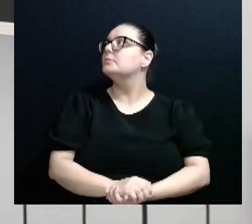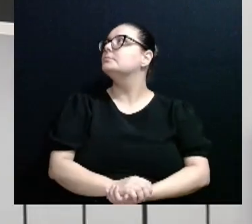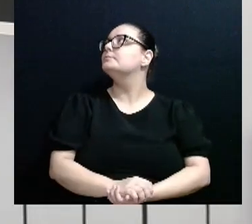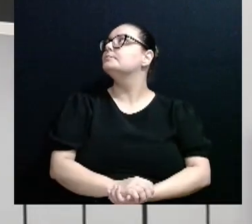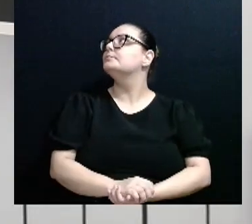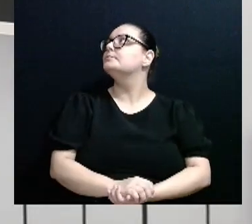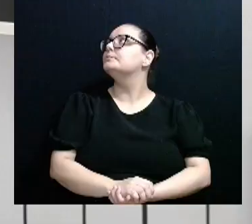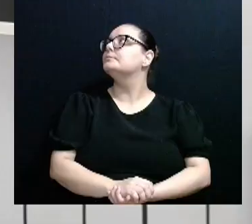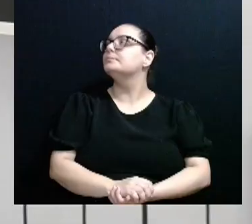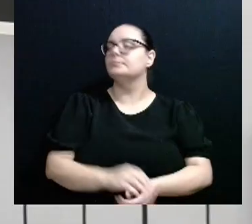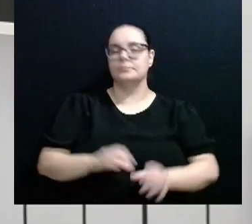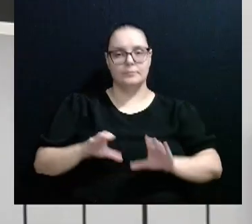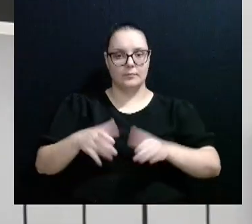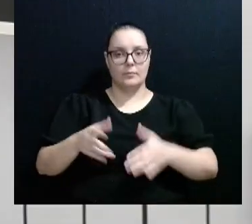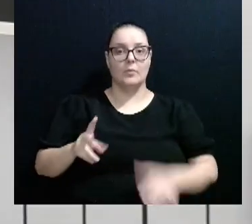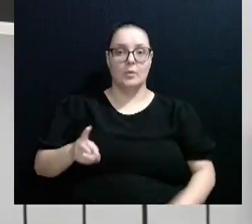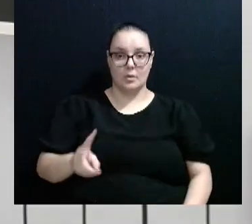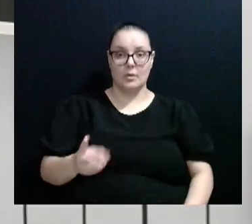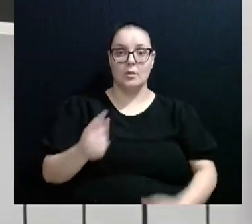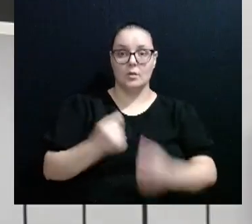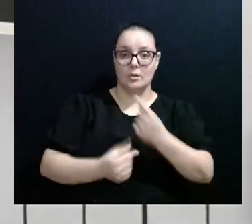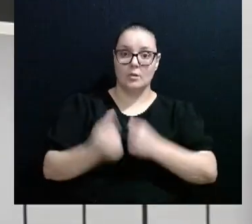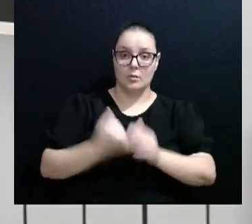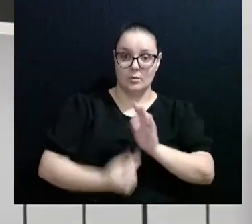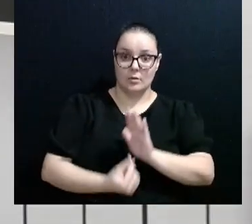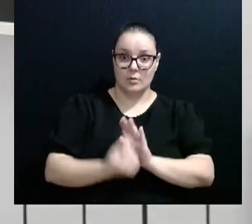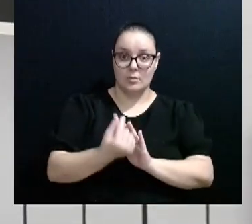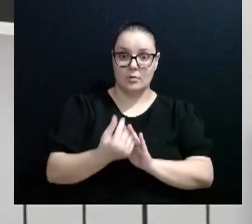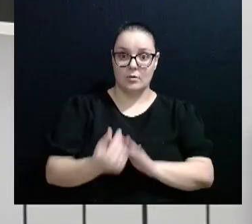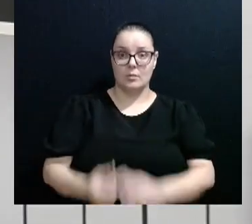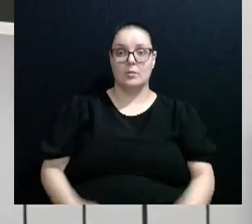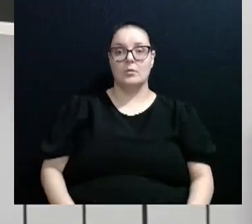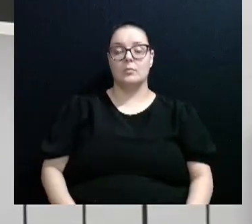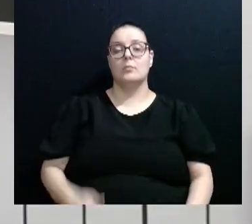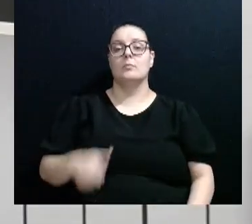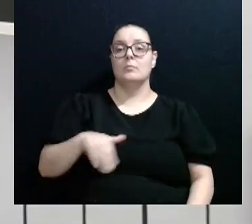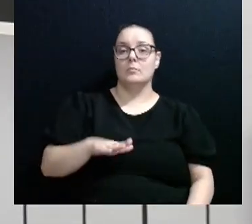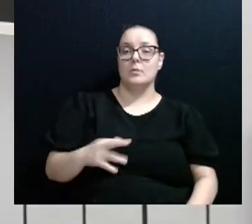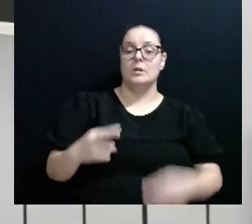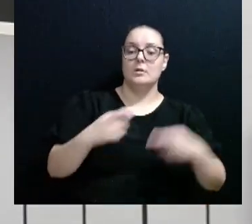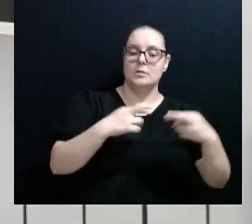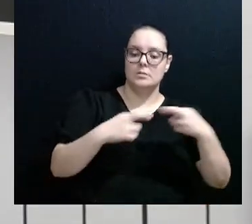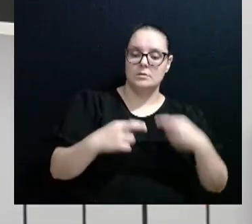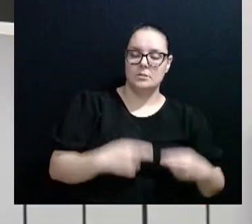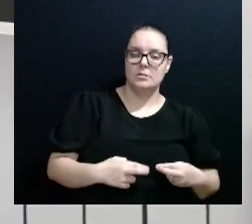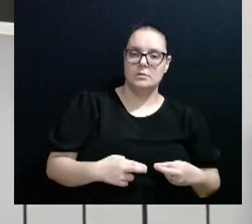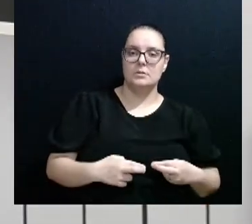Comissão Permanente de Finanças e Orçamento, além de analisar projetos,